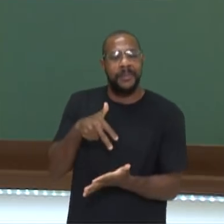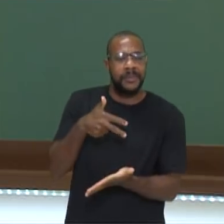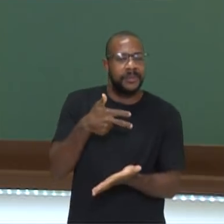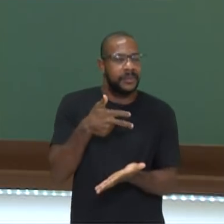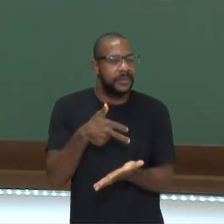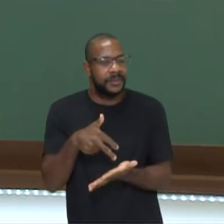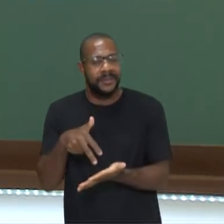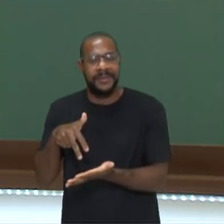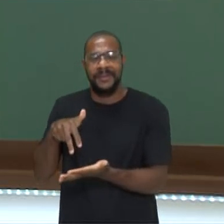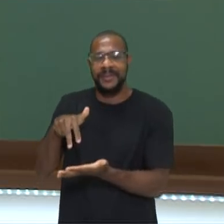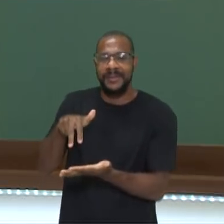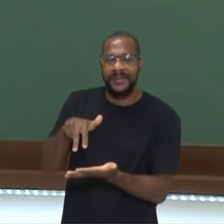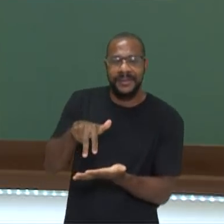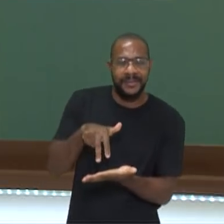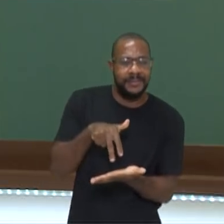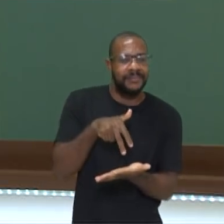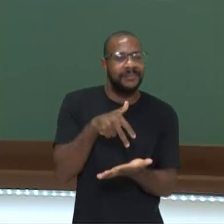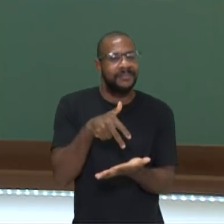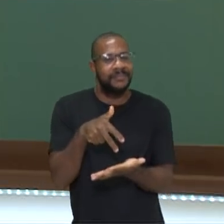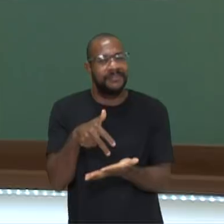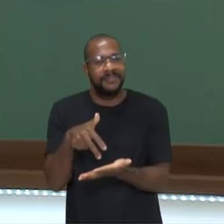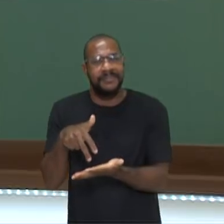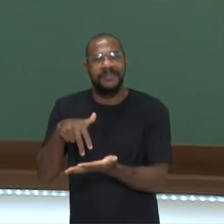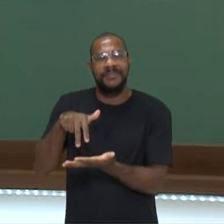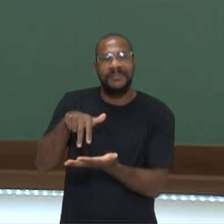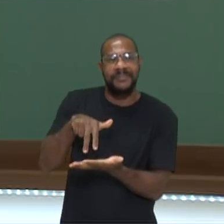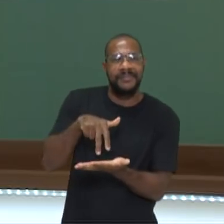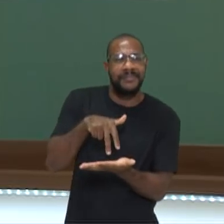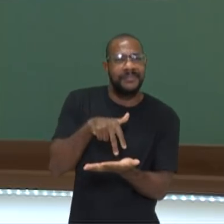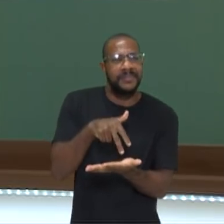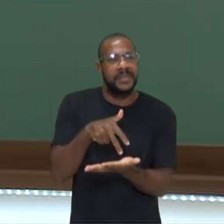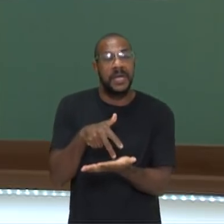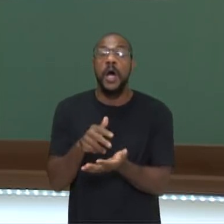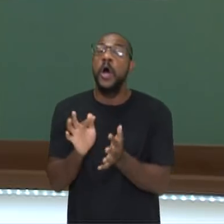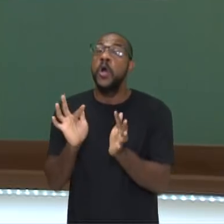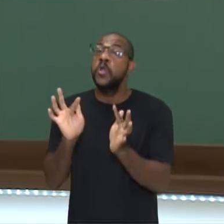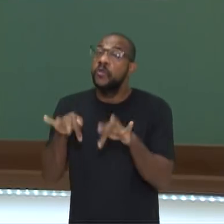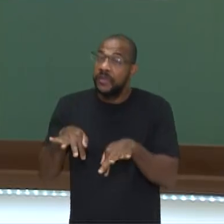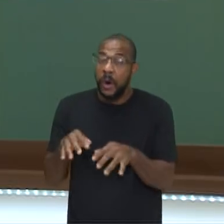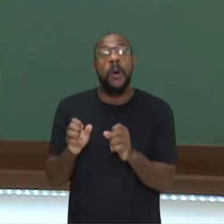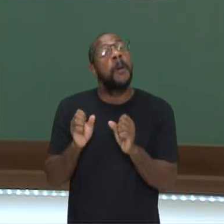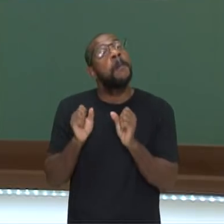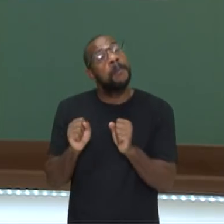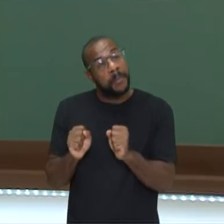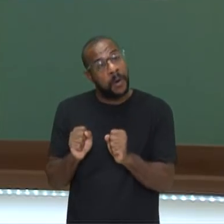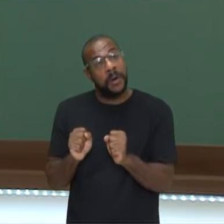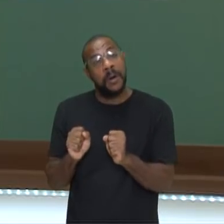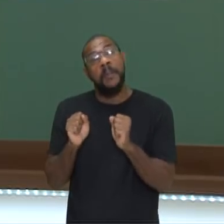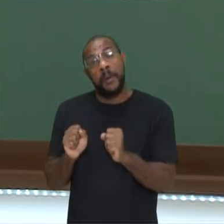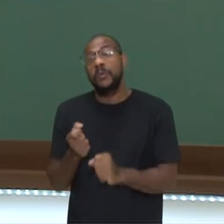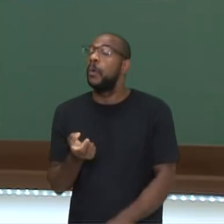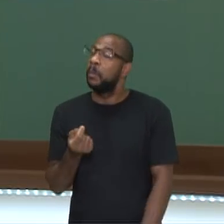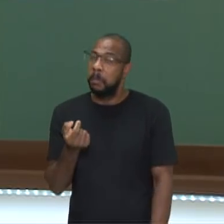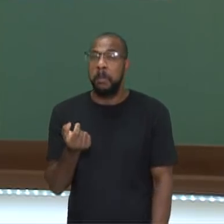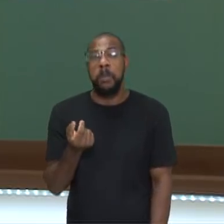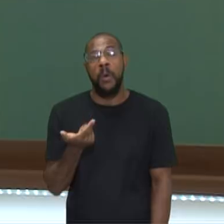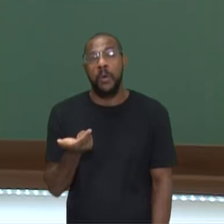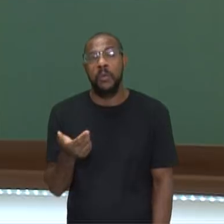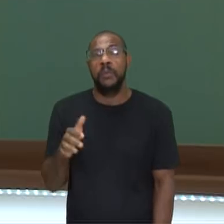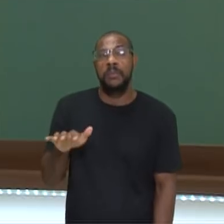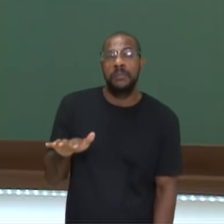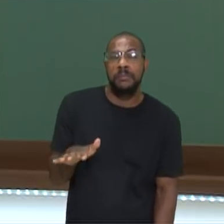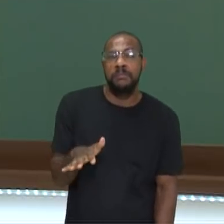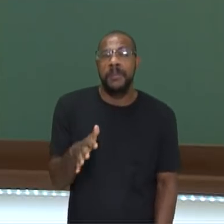mais arrastada e no final a música pode ficar até mais